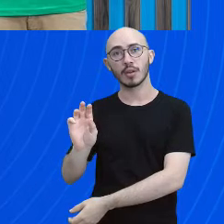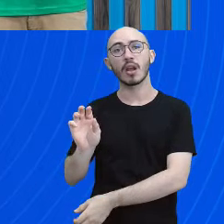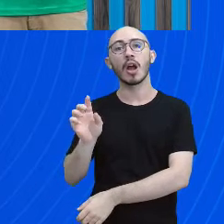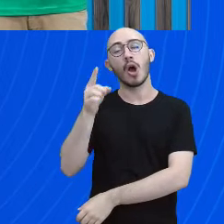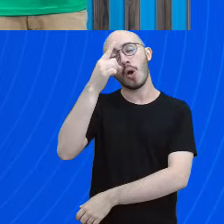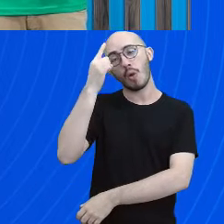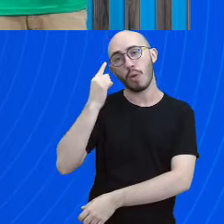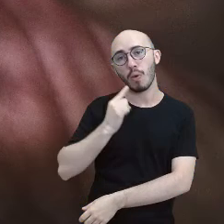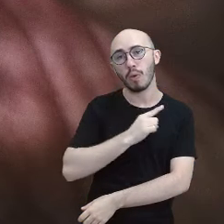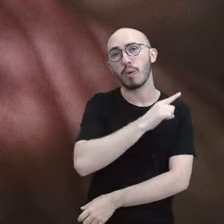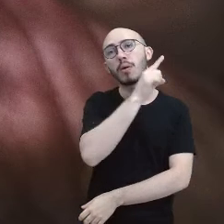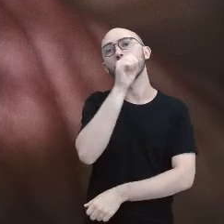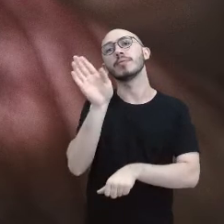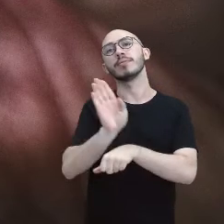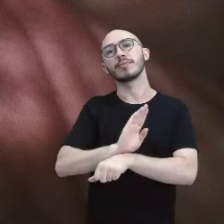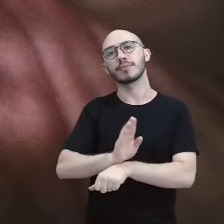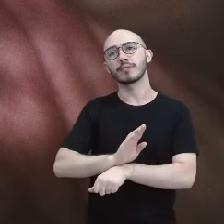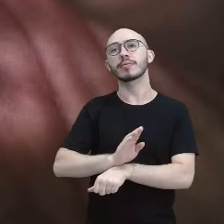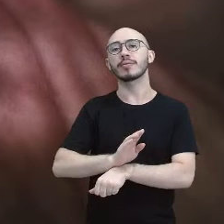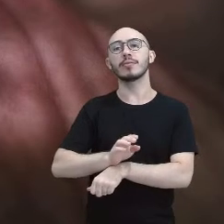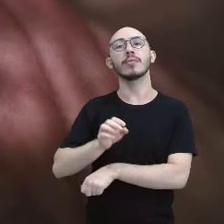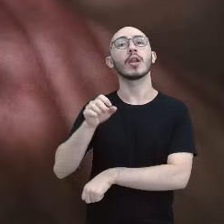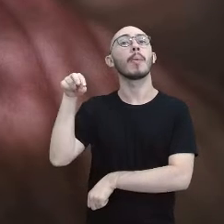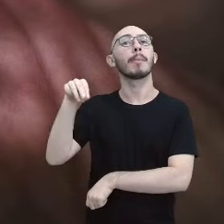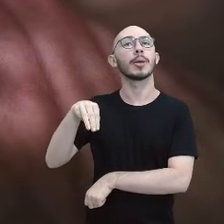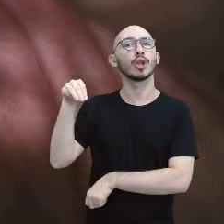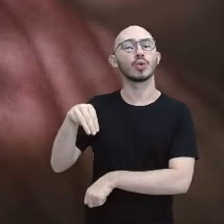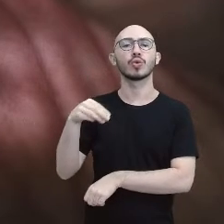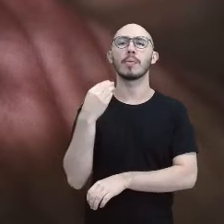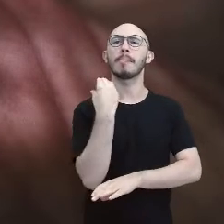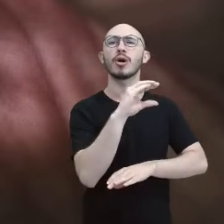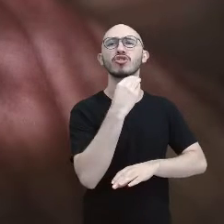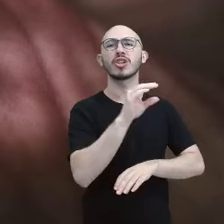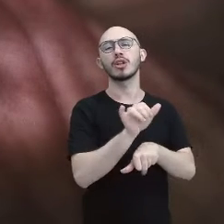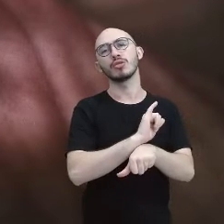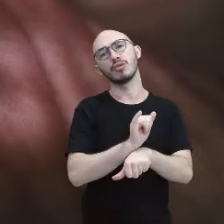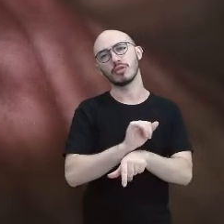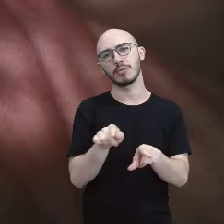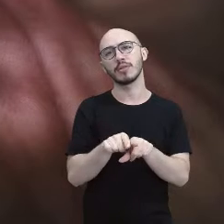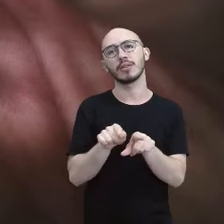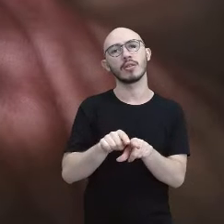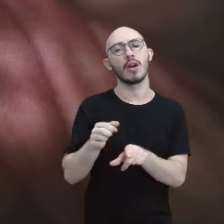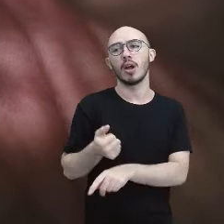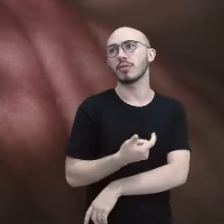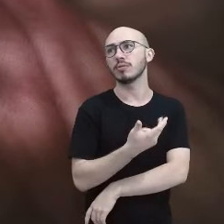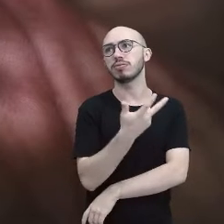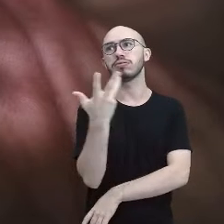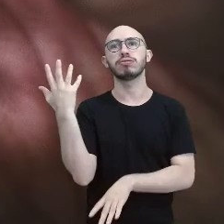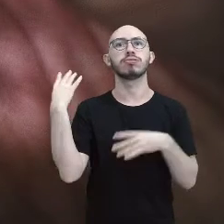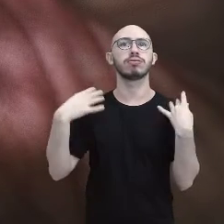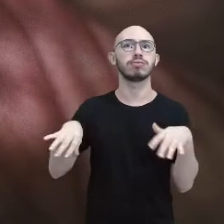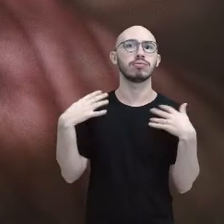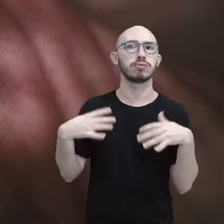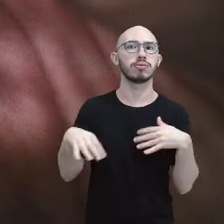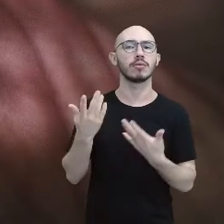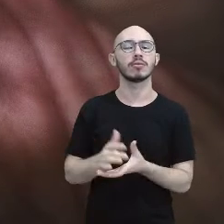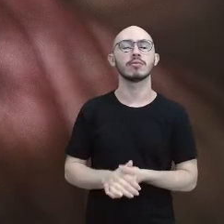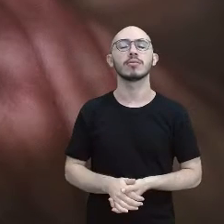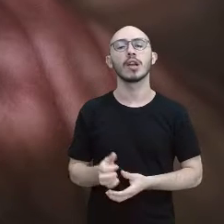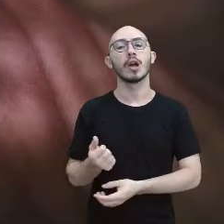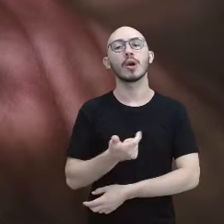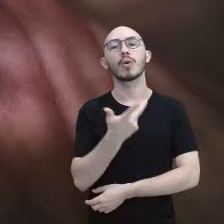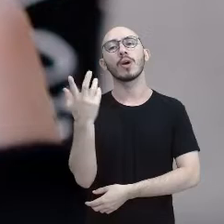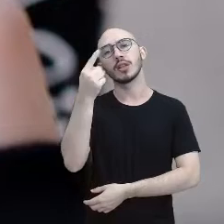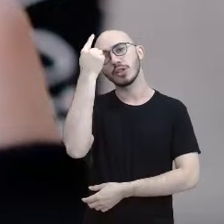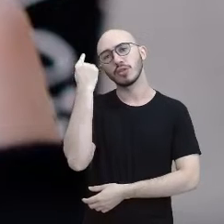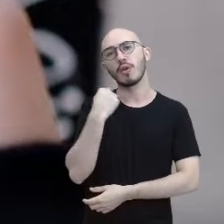por minuto que são postadas no YouTube. Então, veja que vai ser um número bastante grande. E quantas horas de vídeo por ano? Então,